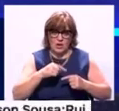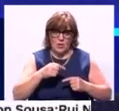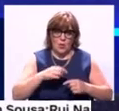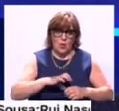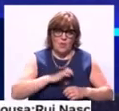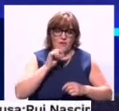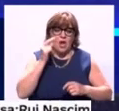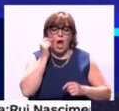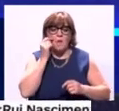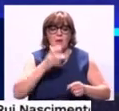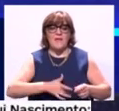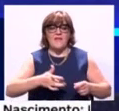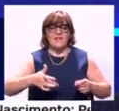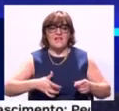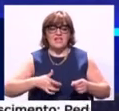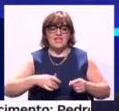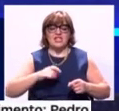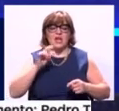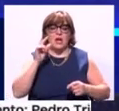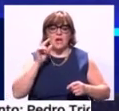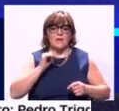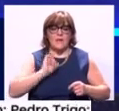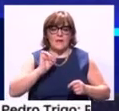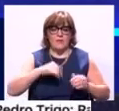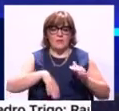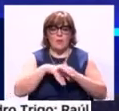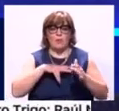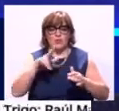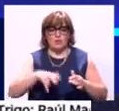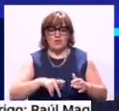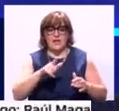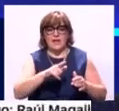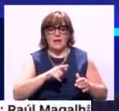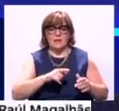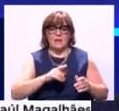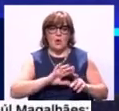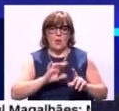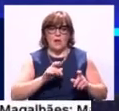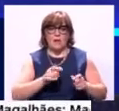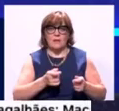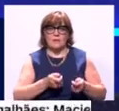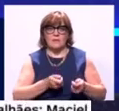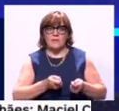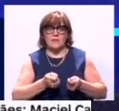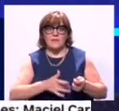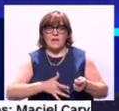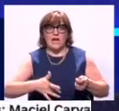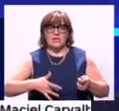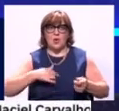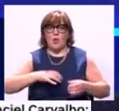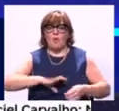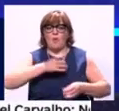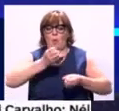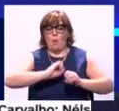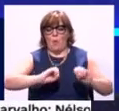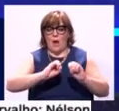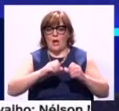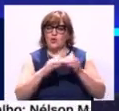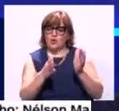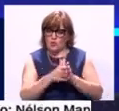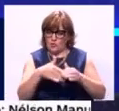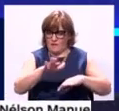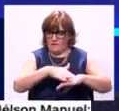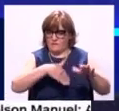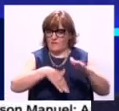português. Não tenho confiança neste dirigismo. Não tenho confiança. Eles tudo hão de